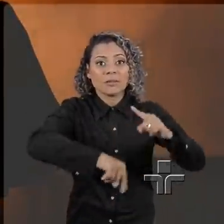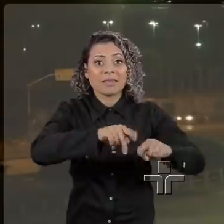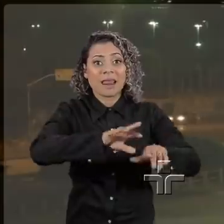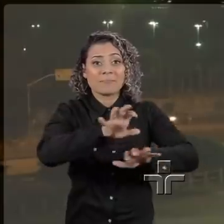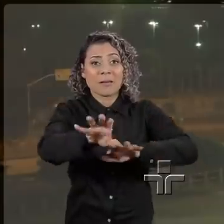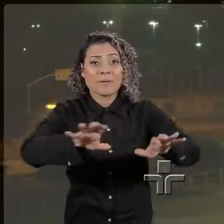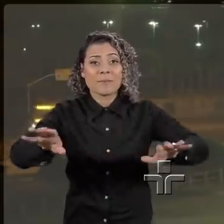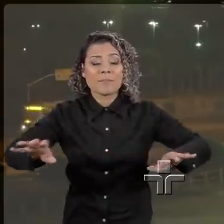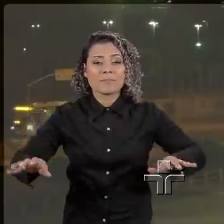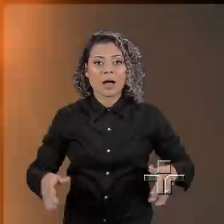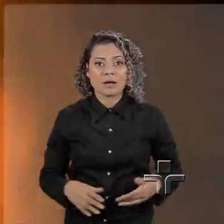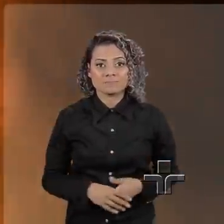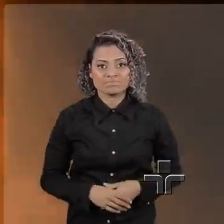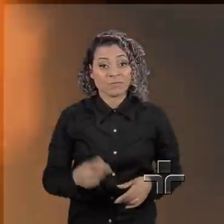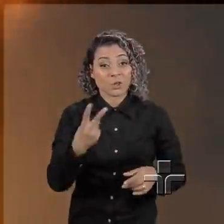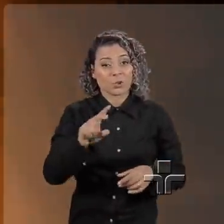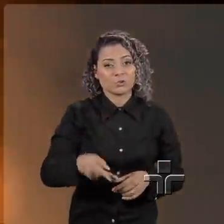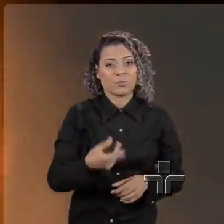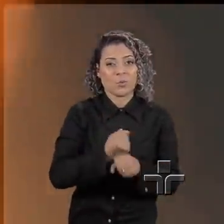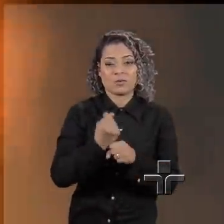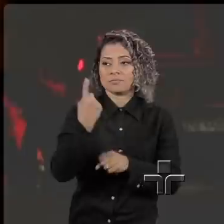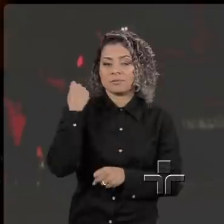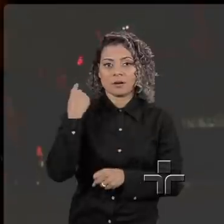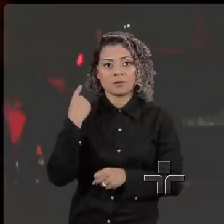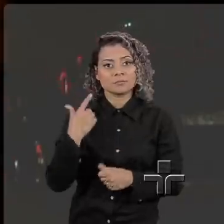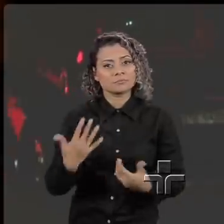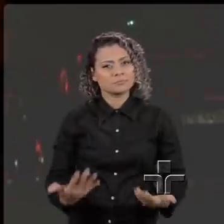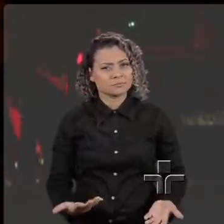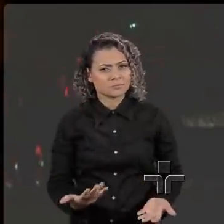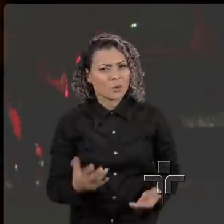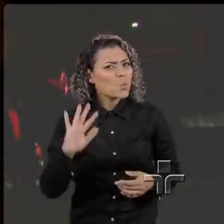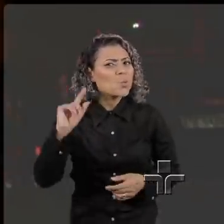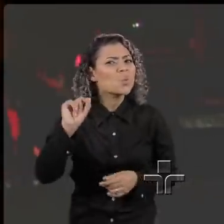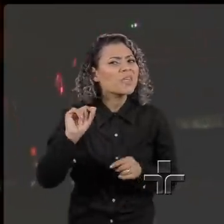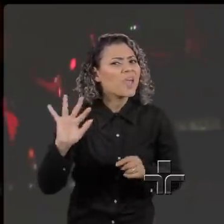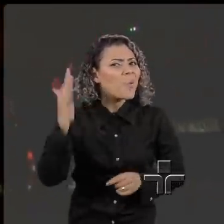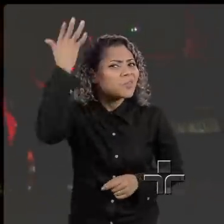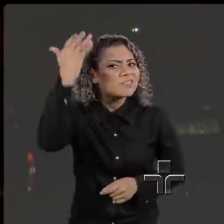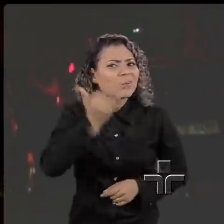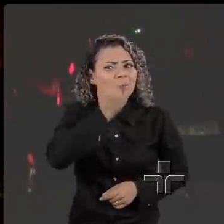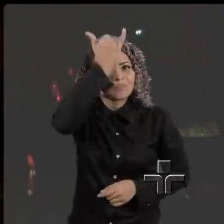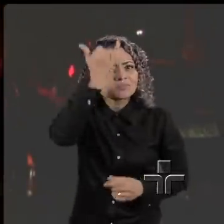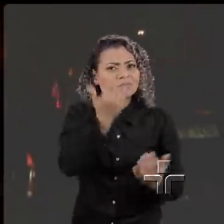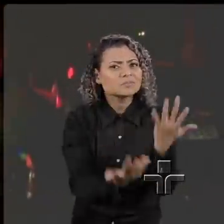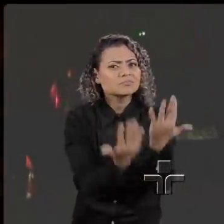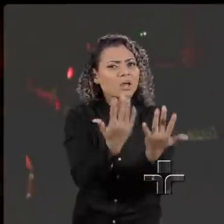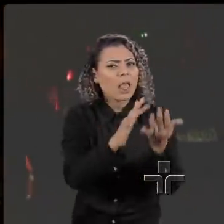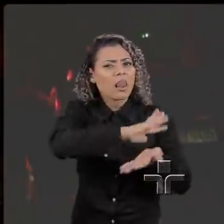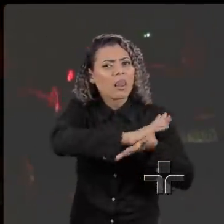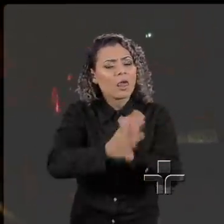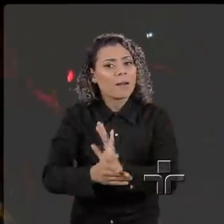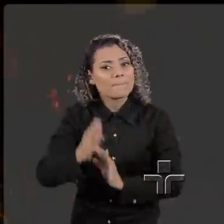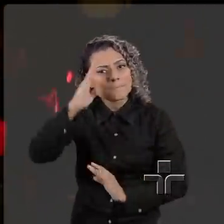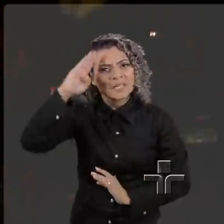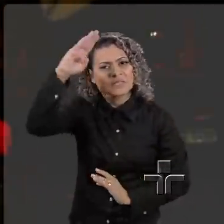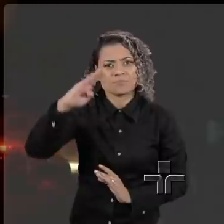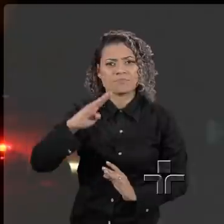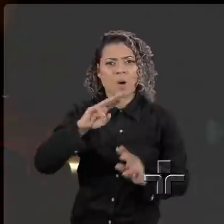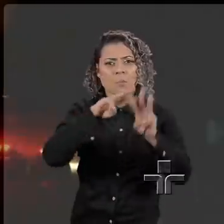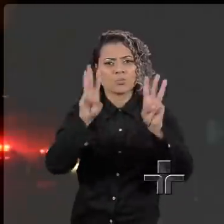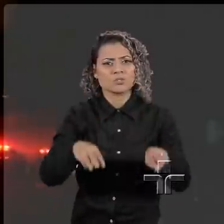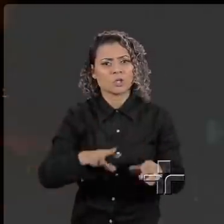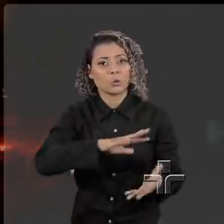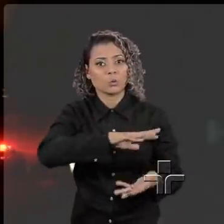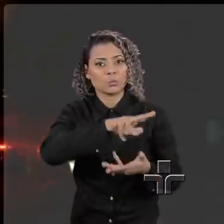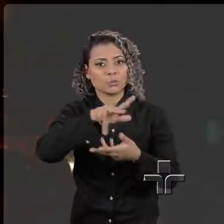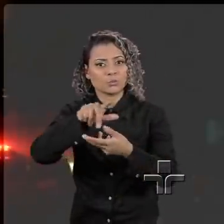anos. Acidente? Negligência? O que teria causado a destruição de um dos principais museus do mundo?